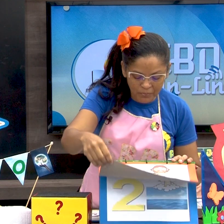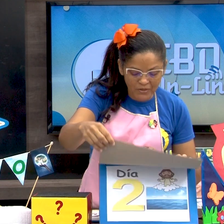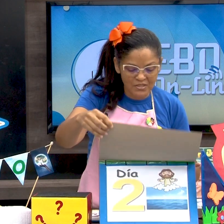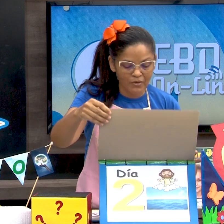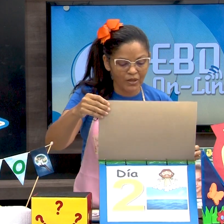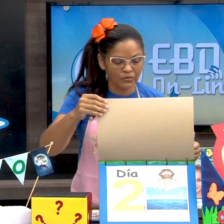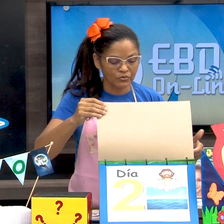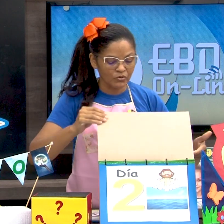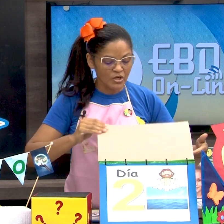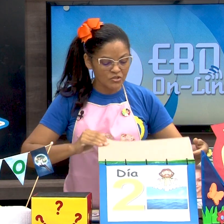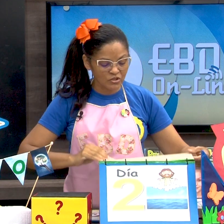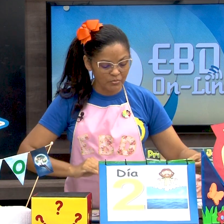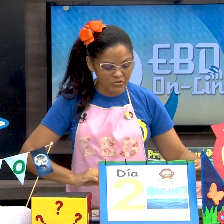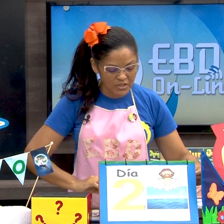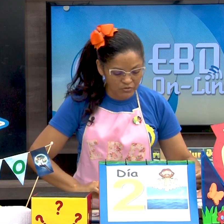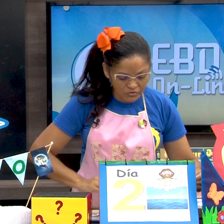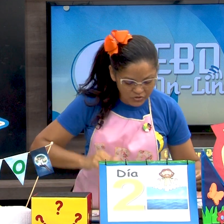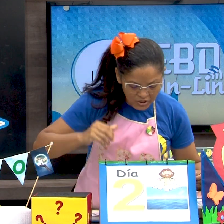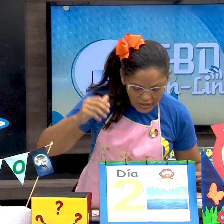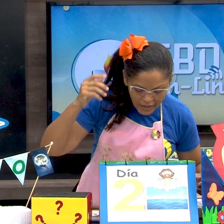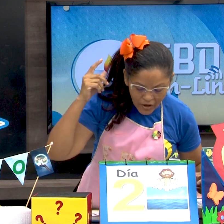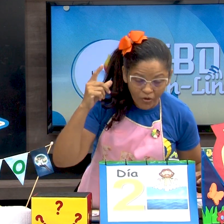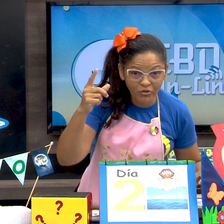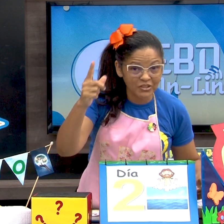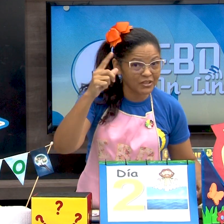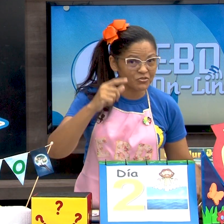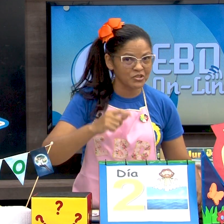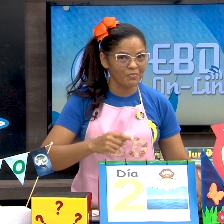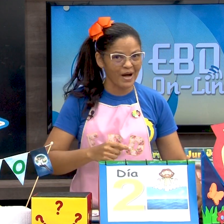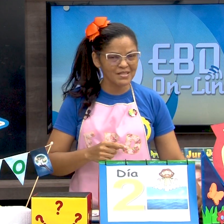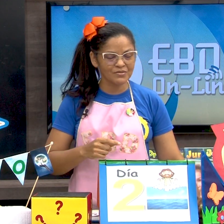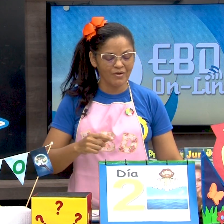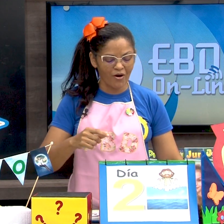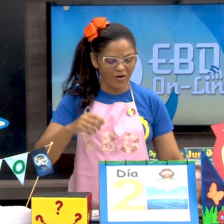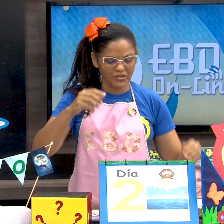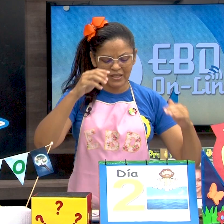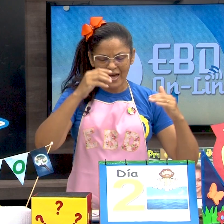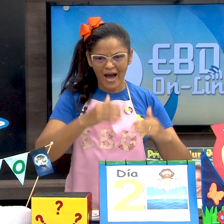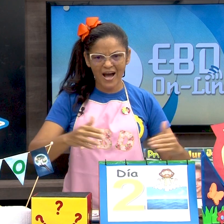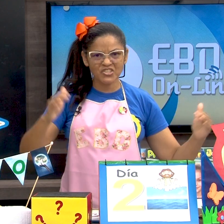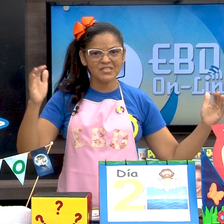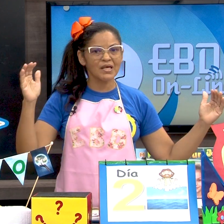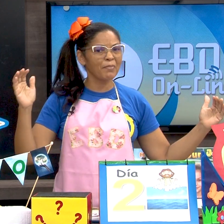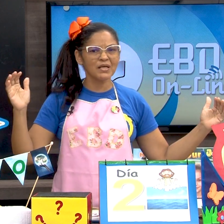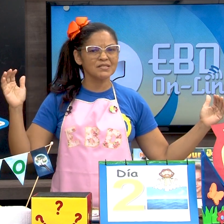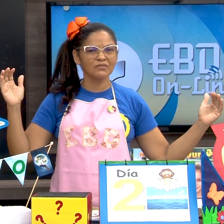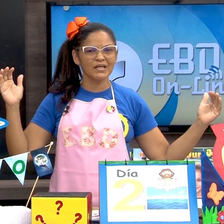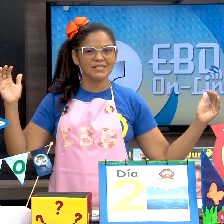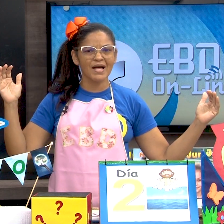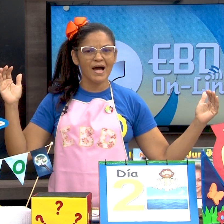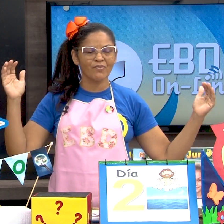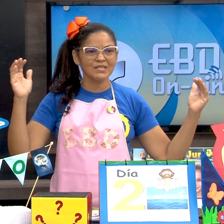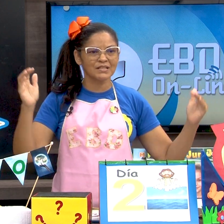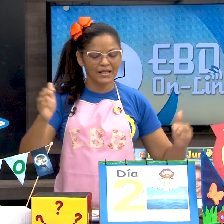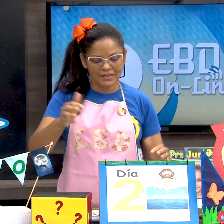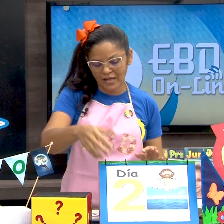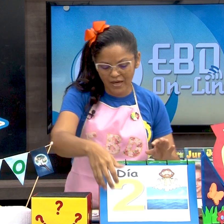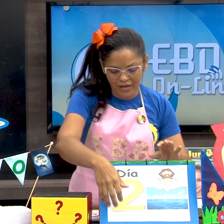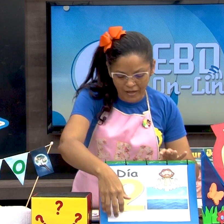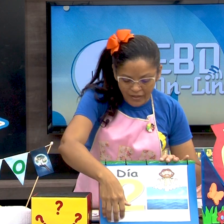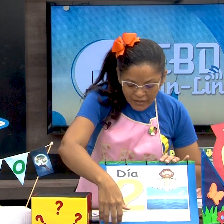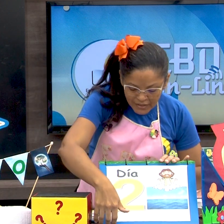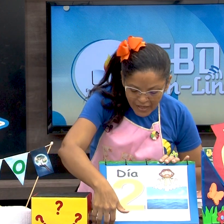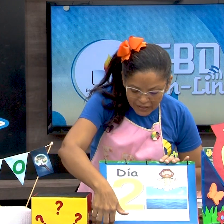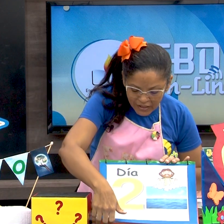contando para o seu aluno sobre o segundo dia onde Deus deu mais uma ordem haja Separação das águas e da